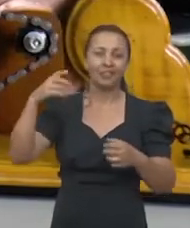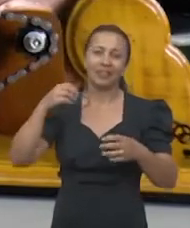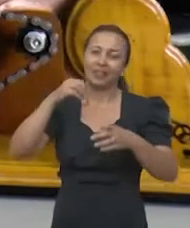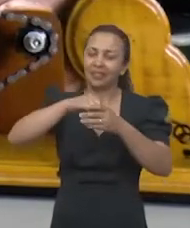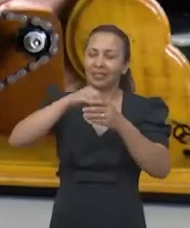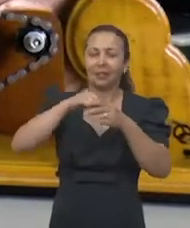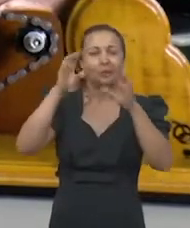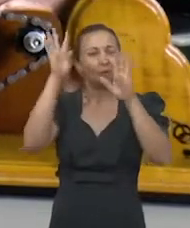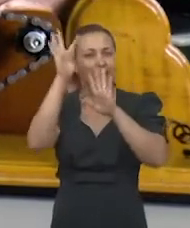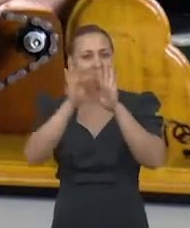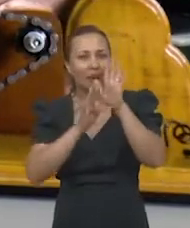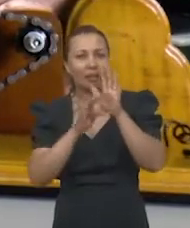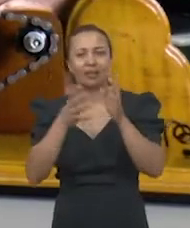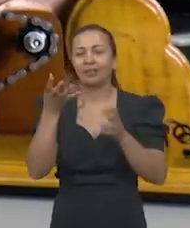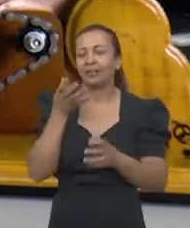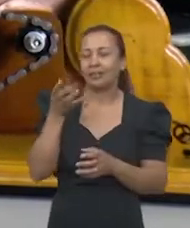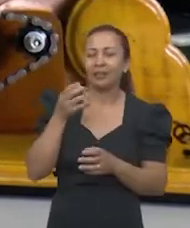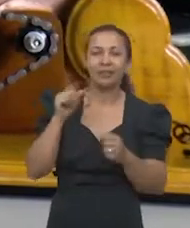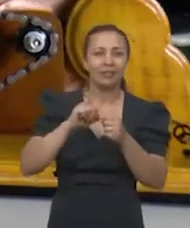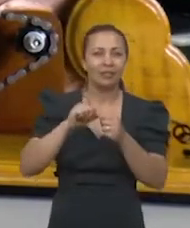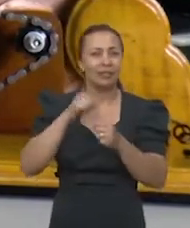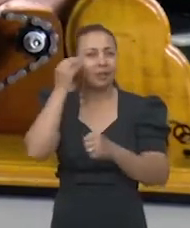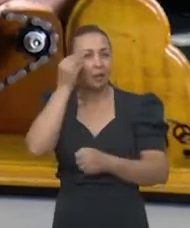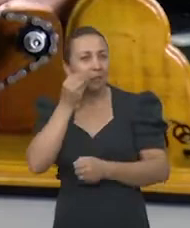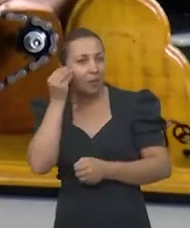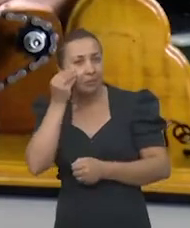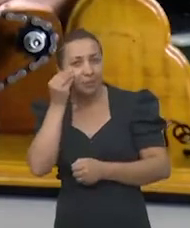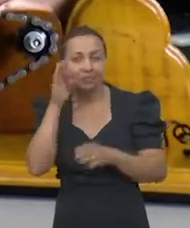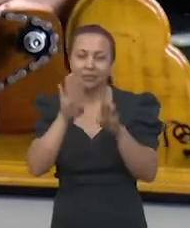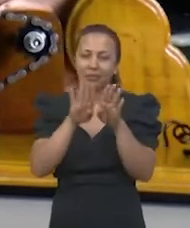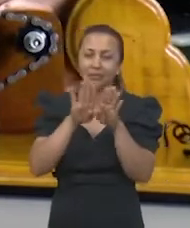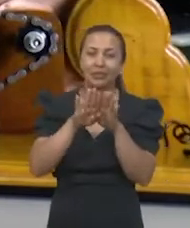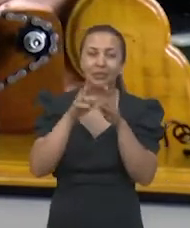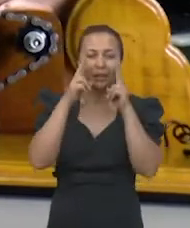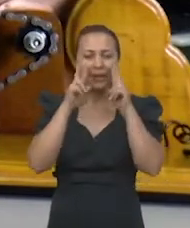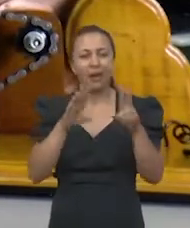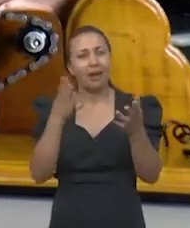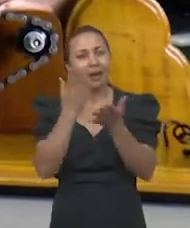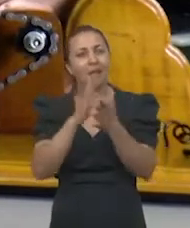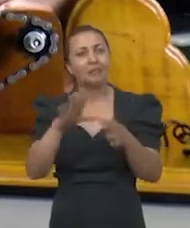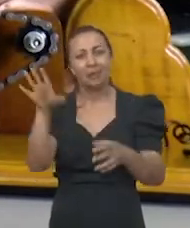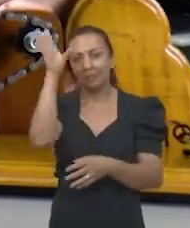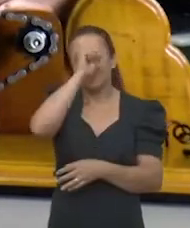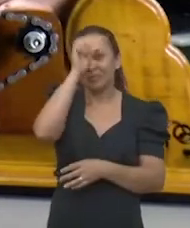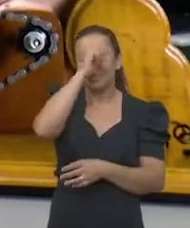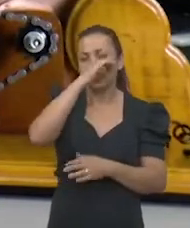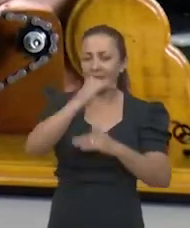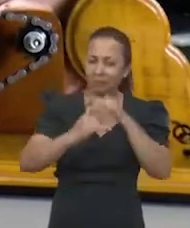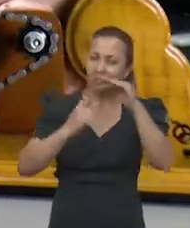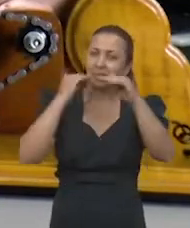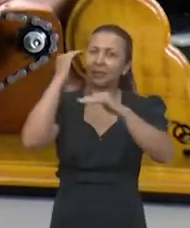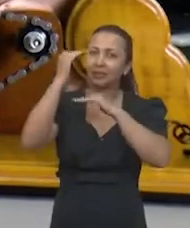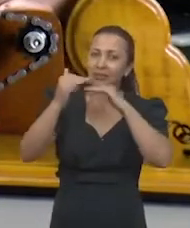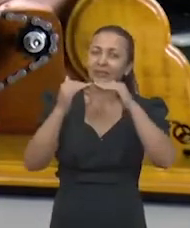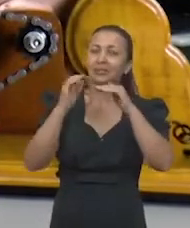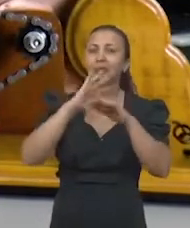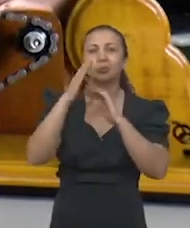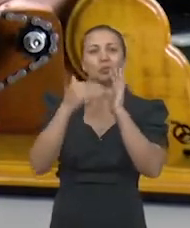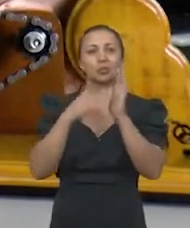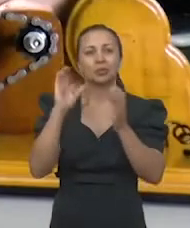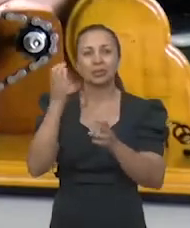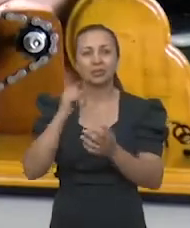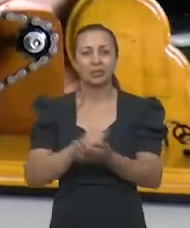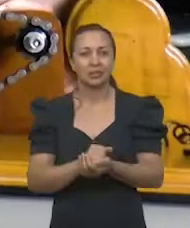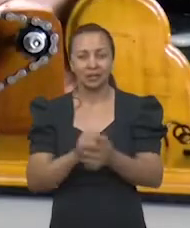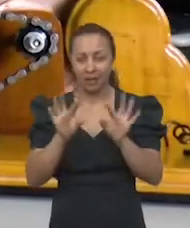está dentro de um contexto, ele tem intenções quando ele faz aquele experimento. E aí você acaba aprendendo o processo todo da